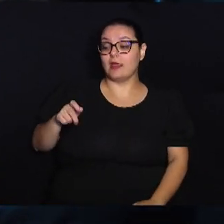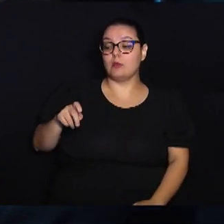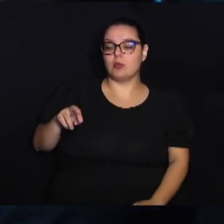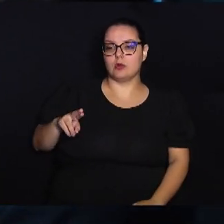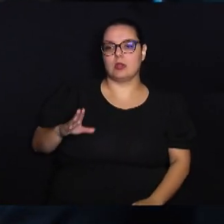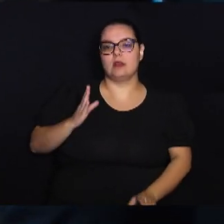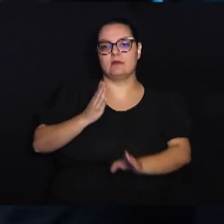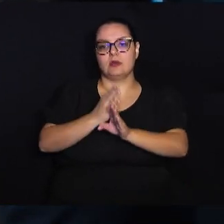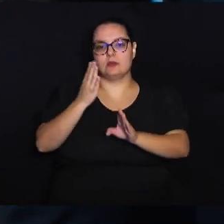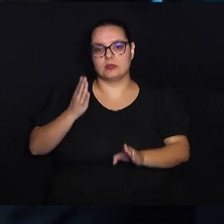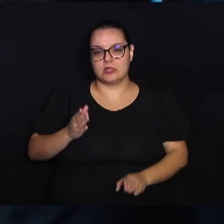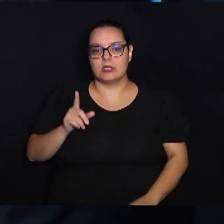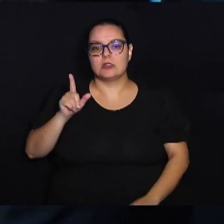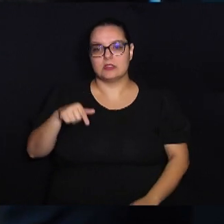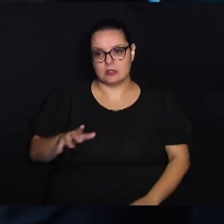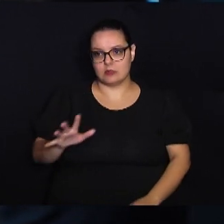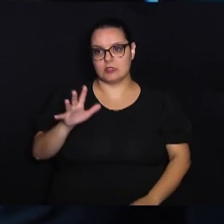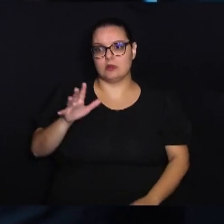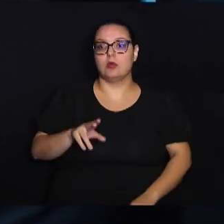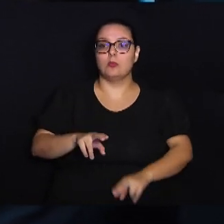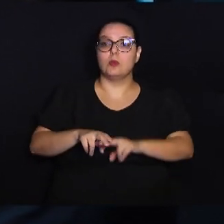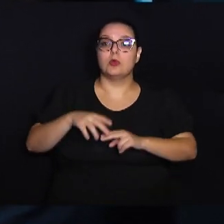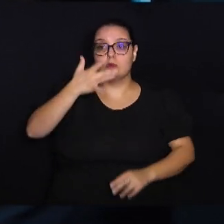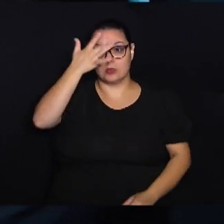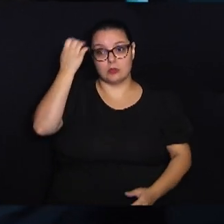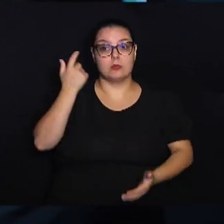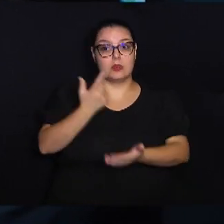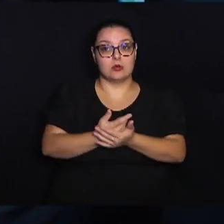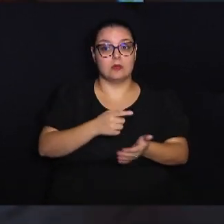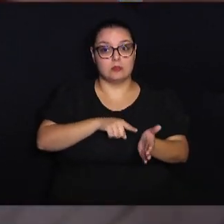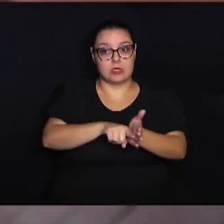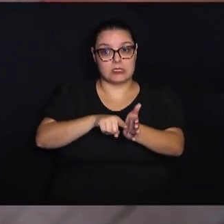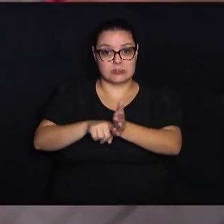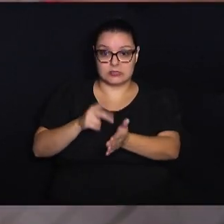antesdoprato.org.br e clique na aba Assista ao filme.